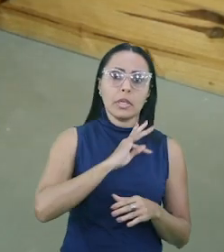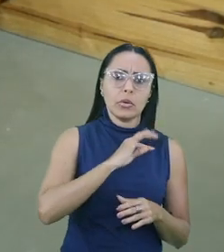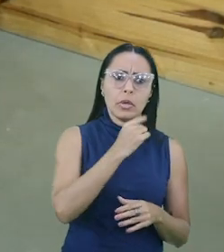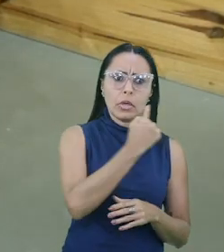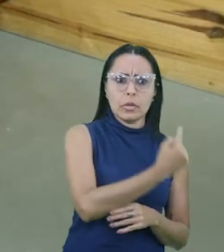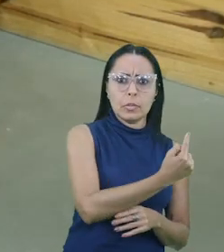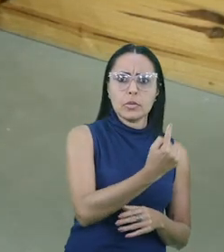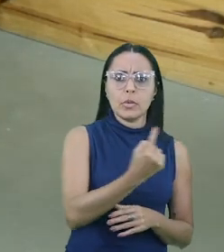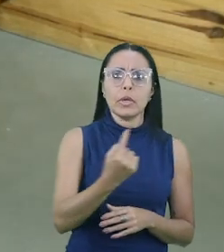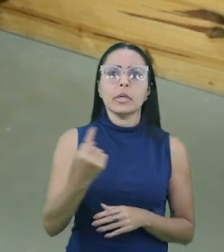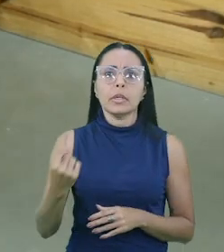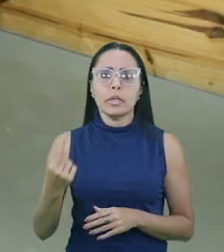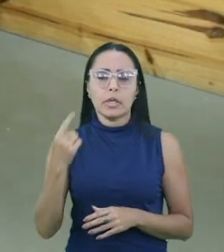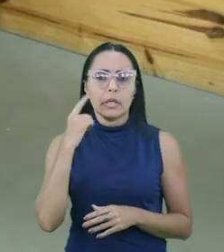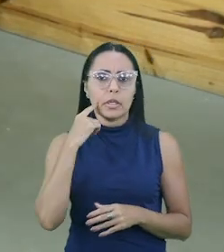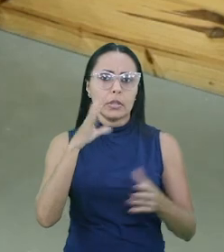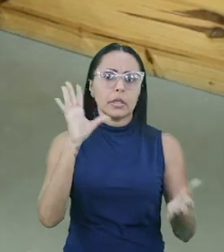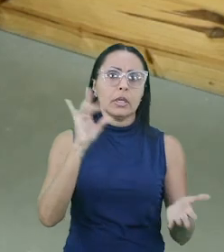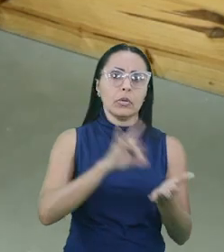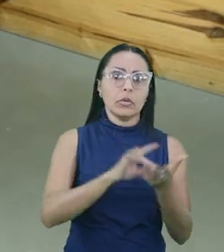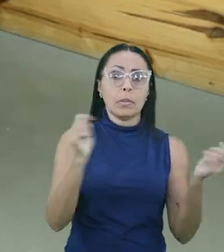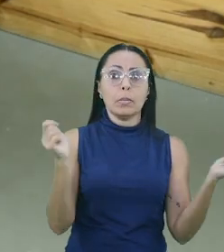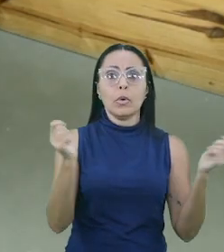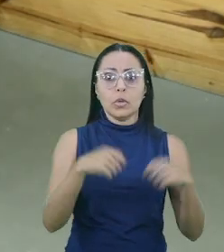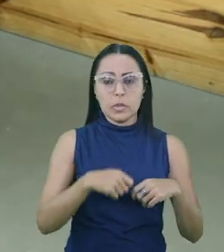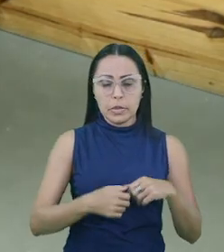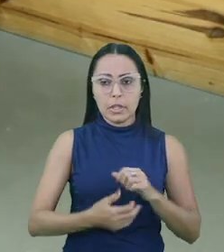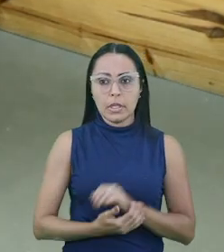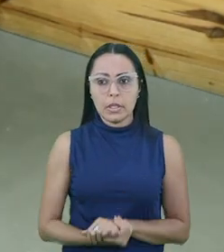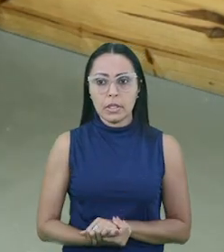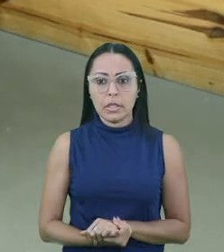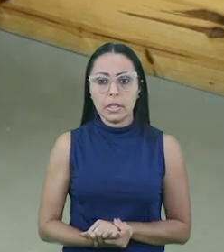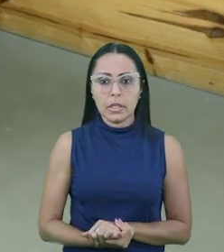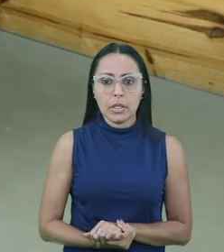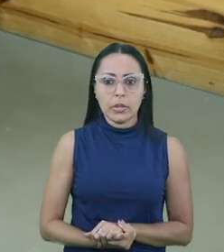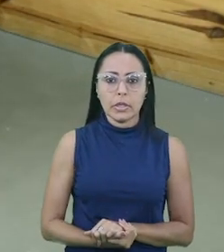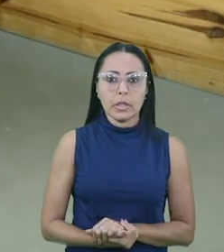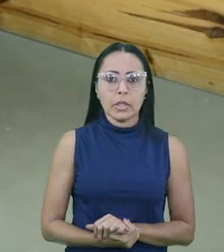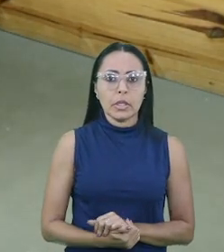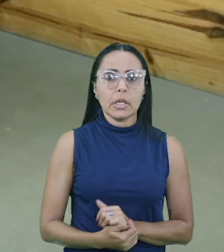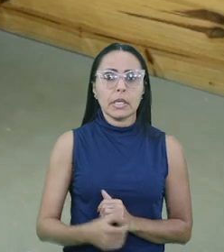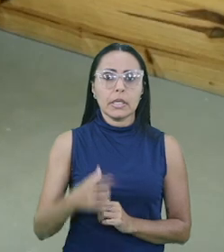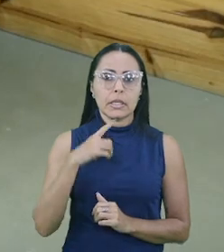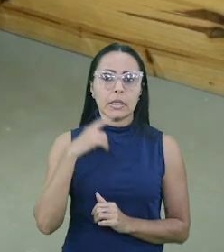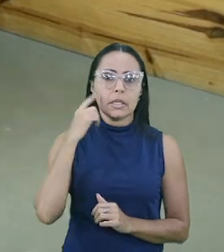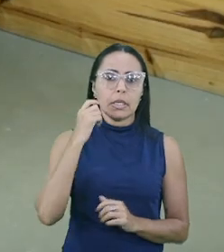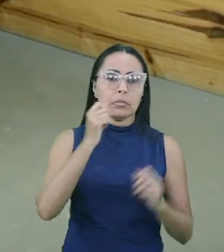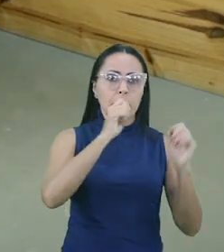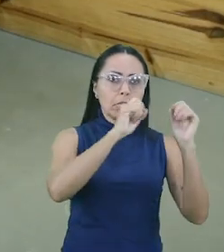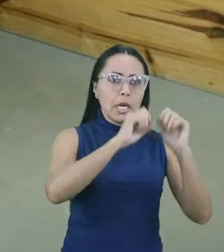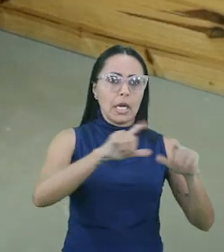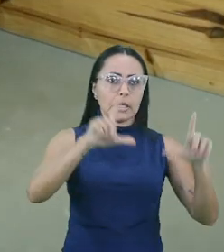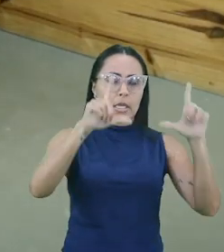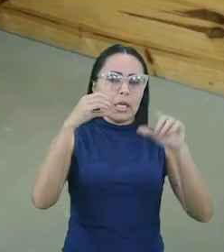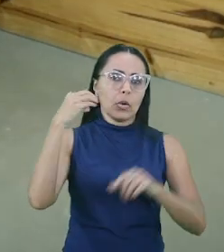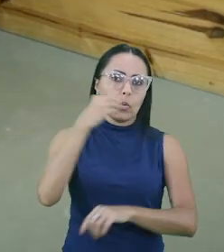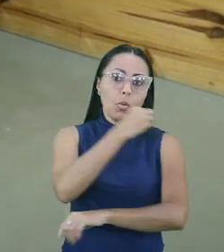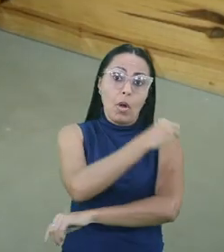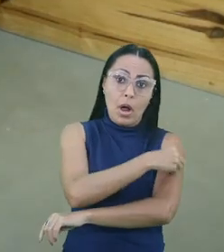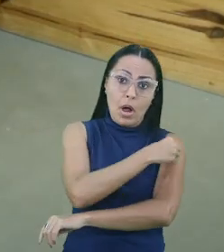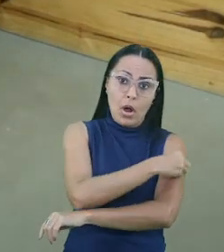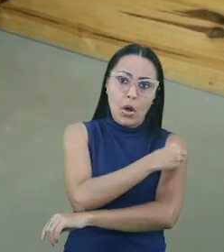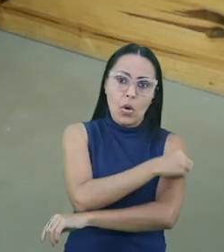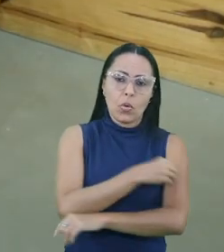cria de acordo com suas possibilidades, né? Tem gente que tira a emoção da tela com álcool e farinha de trigo, que é uma coisa